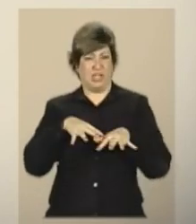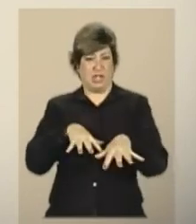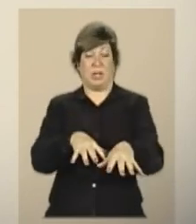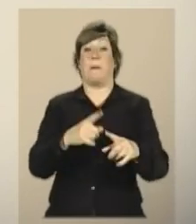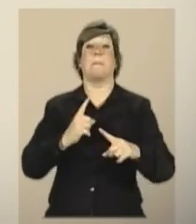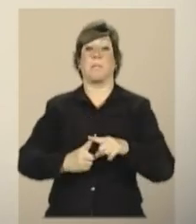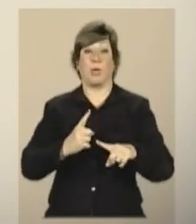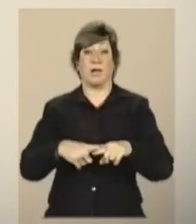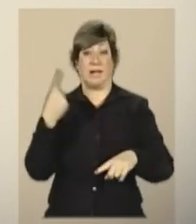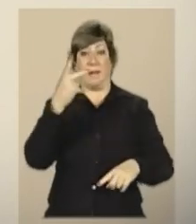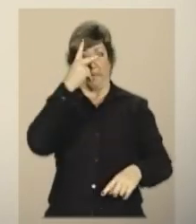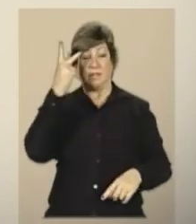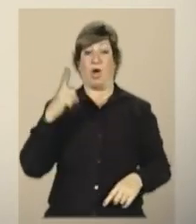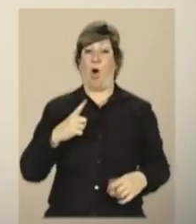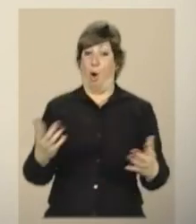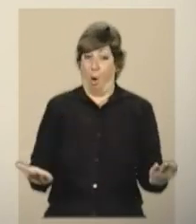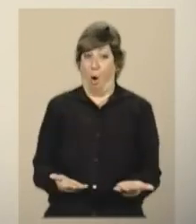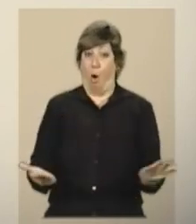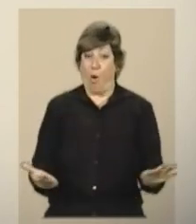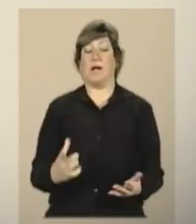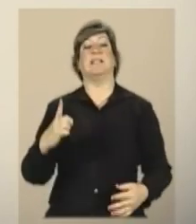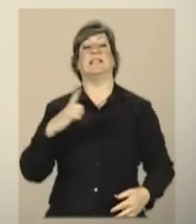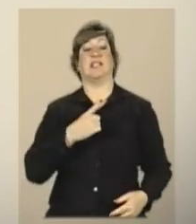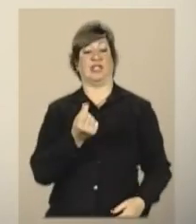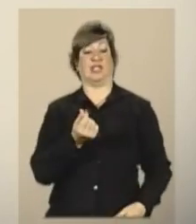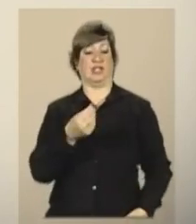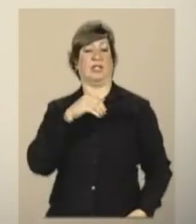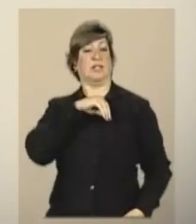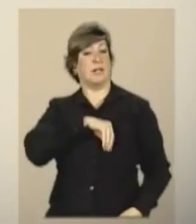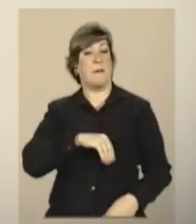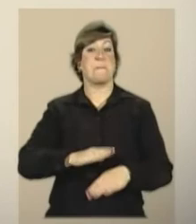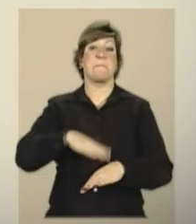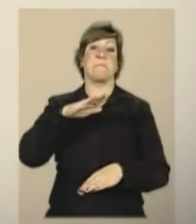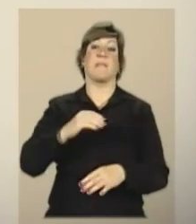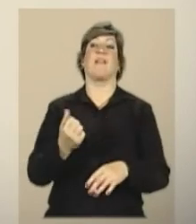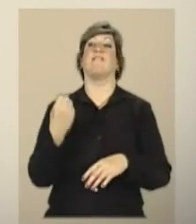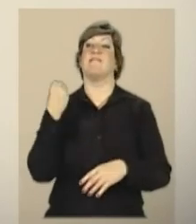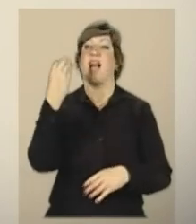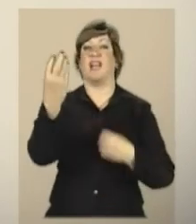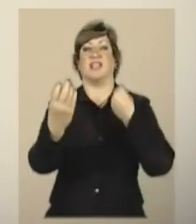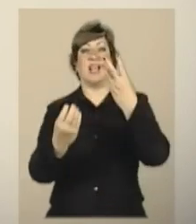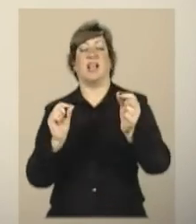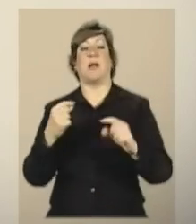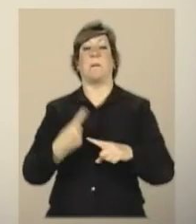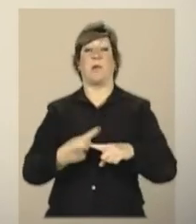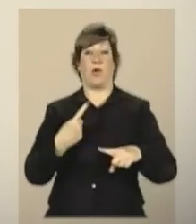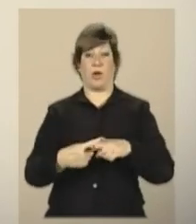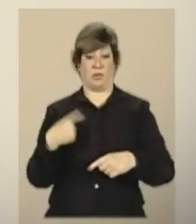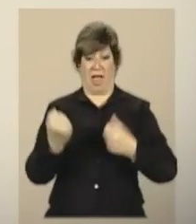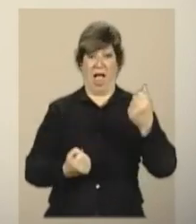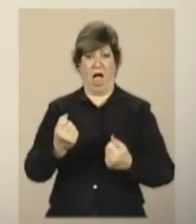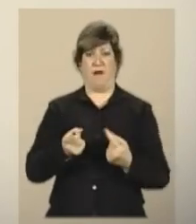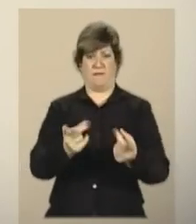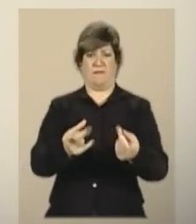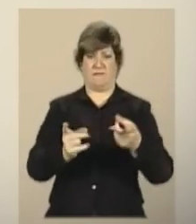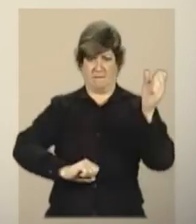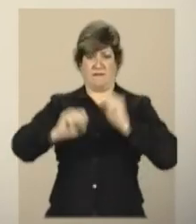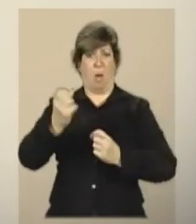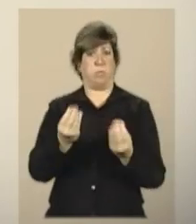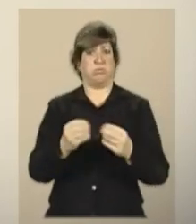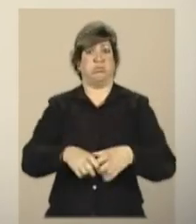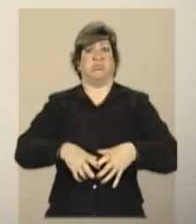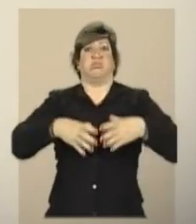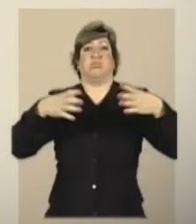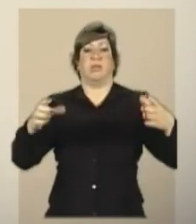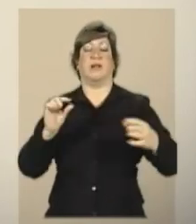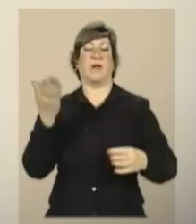isso o que as pessoas têm hoje mais renda para viajar e porque nossa Frota de veículos cresceu muito nos